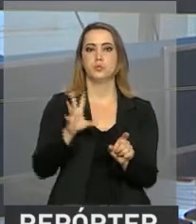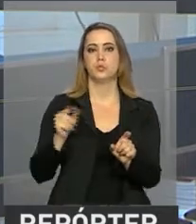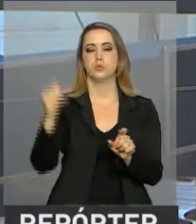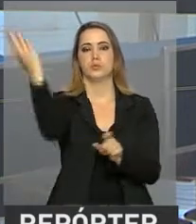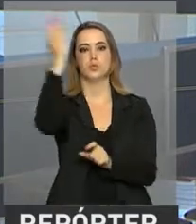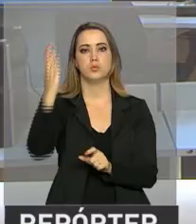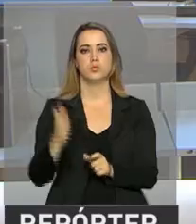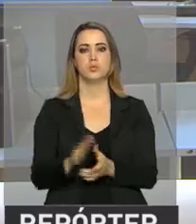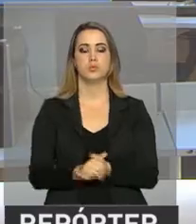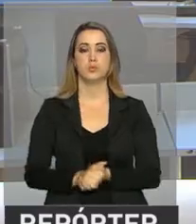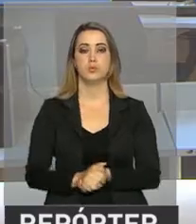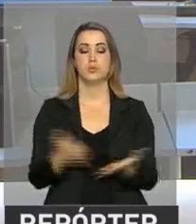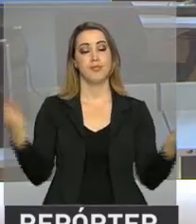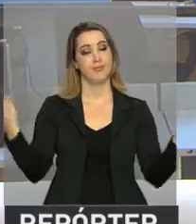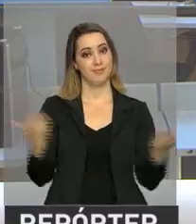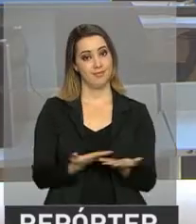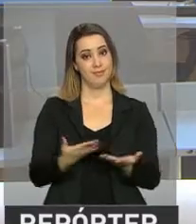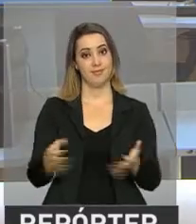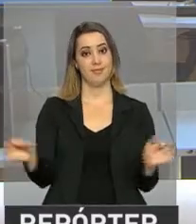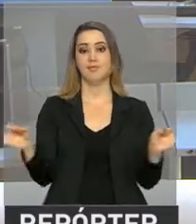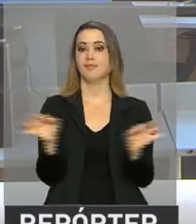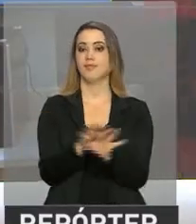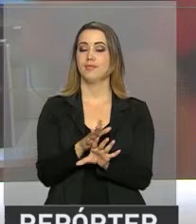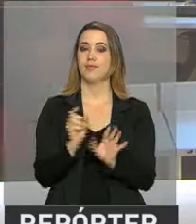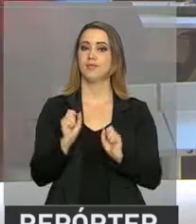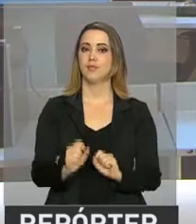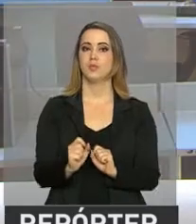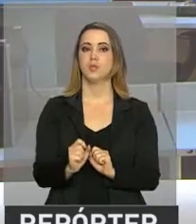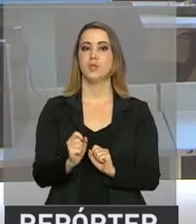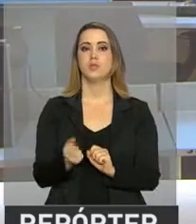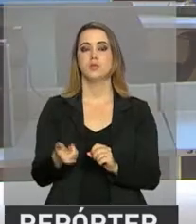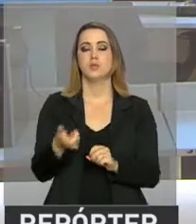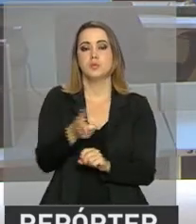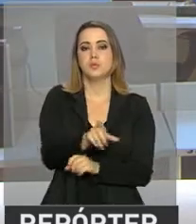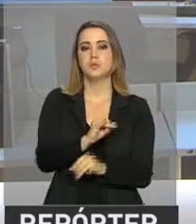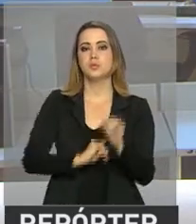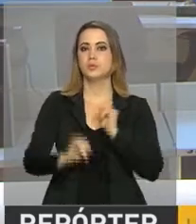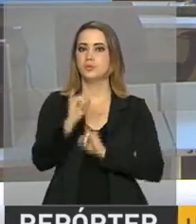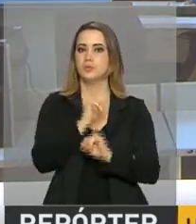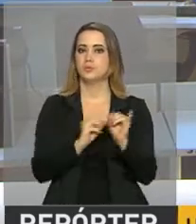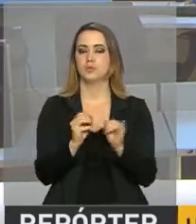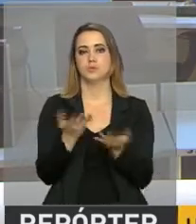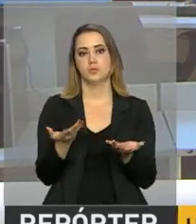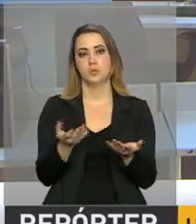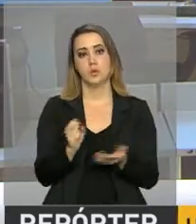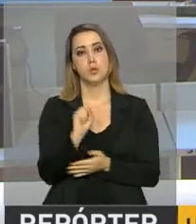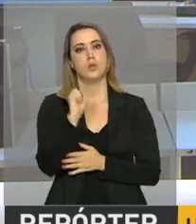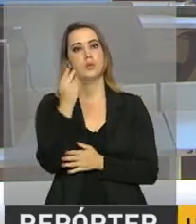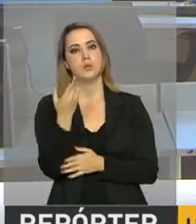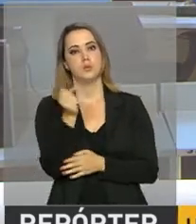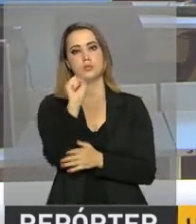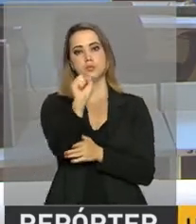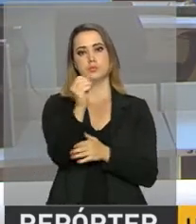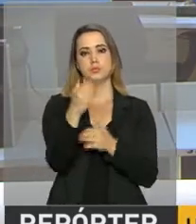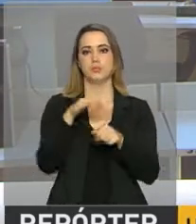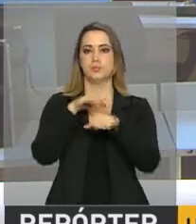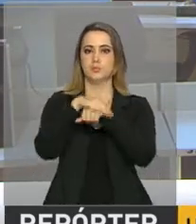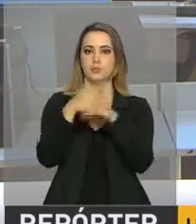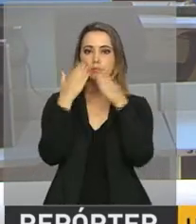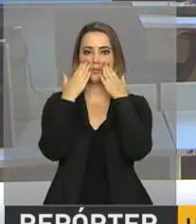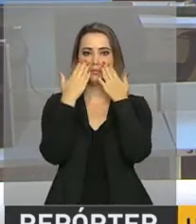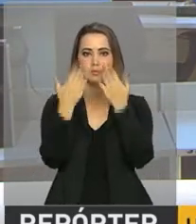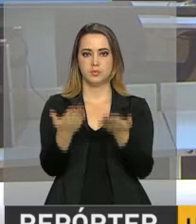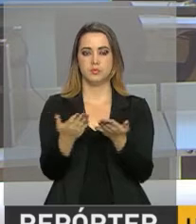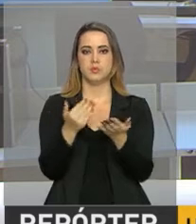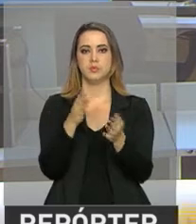Brasil. E esta edição do Repórter NBR termina aqui. Podemos voltar a qualquer momento com outras informações ou às 8 da noite na próxima